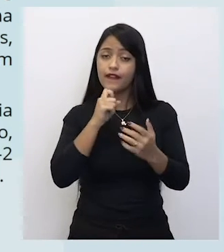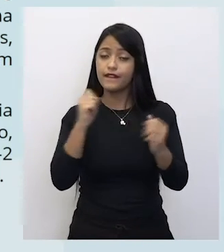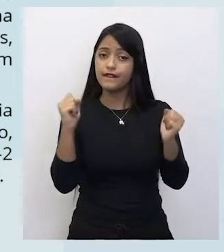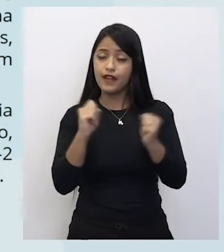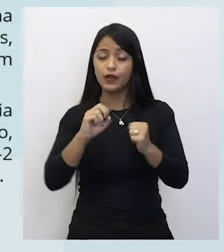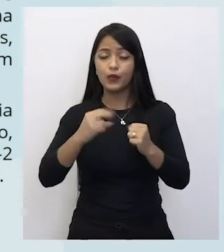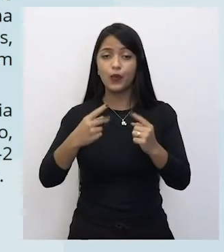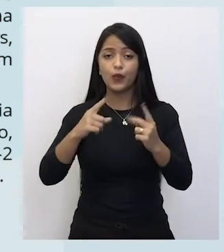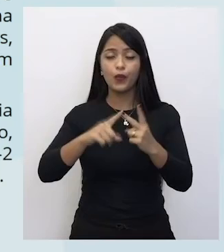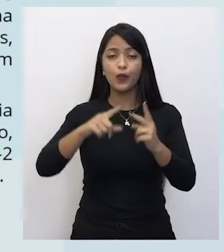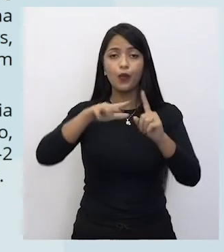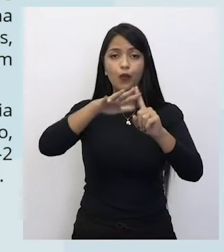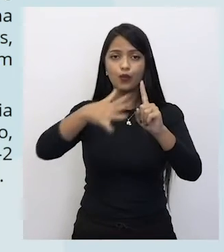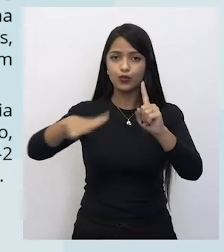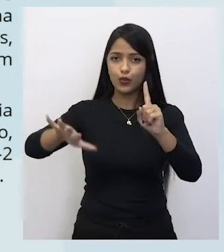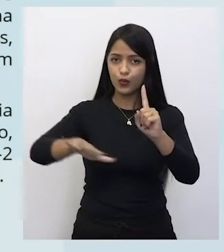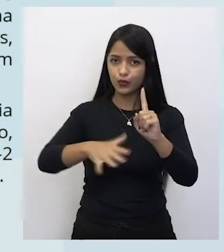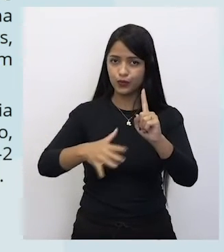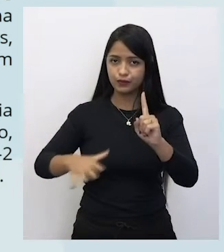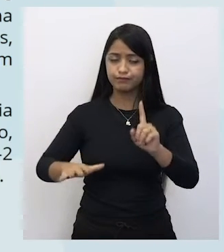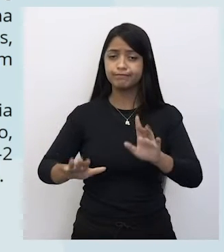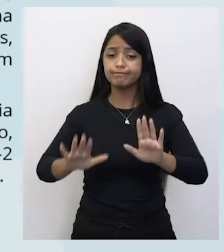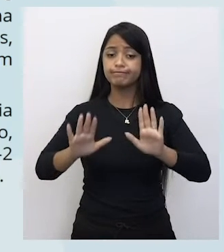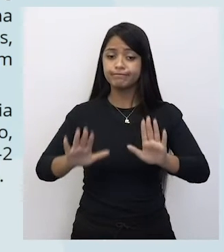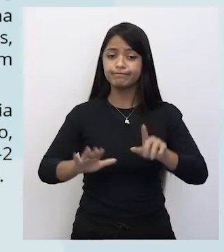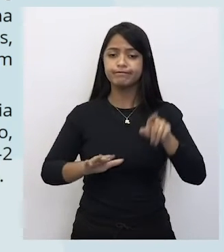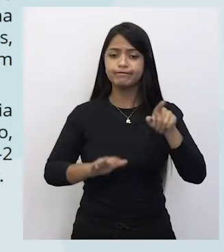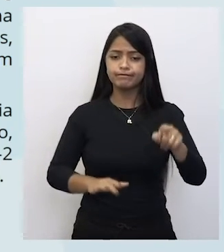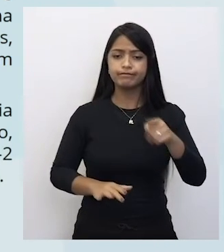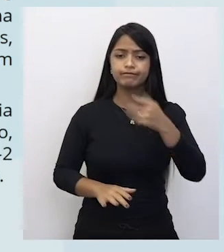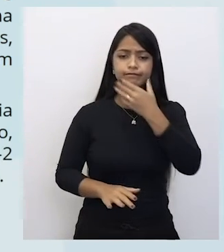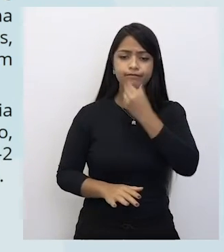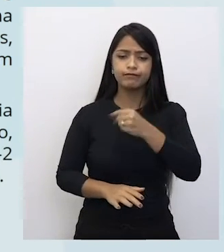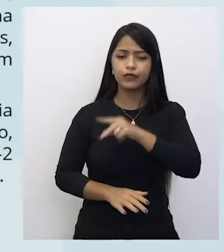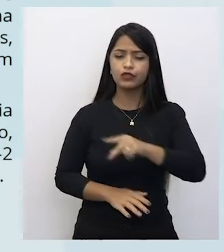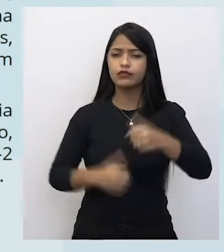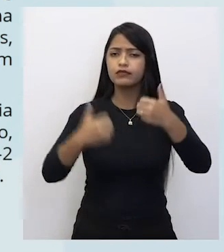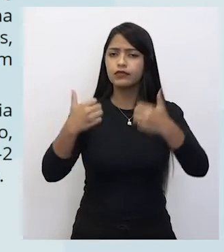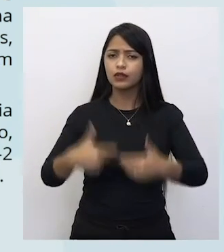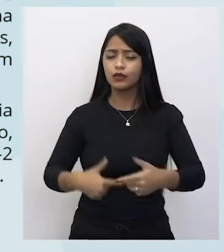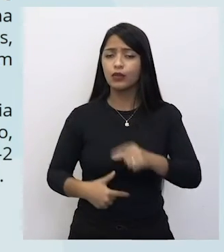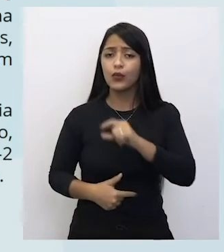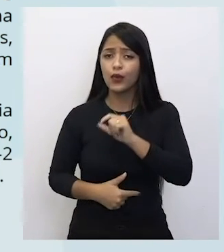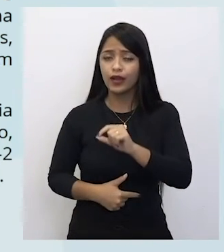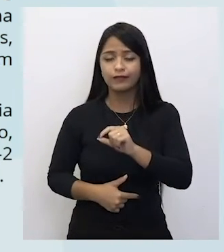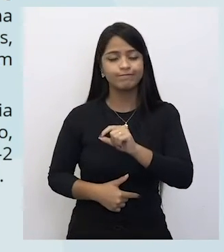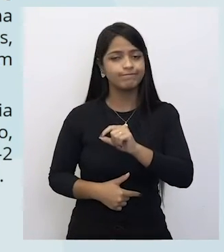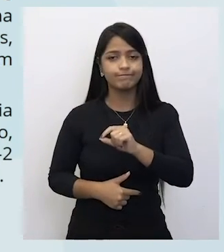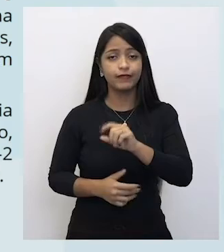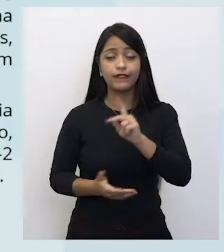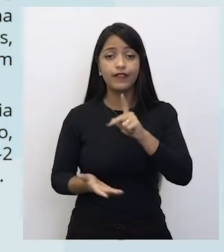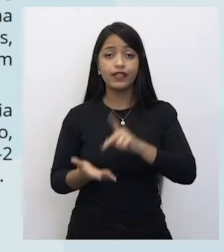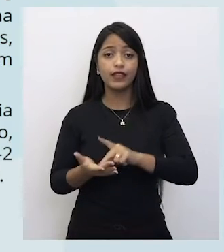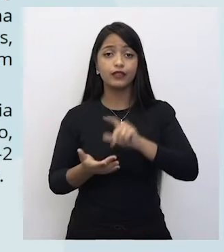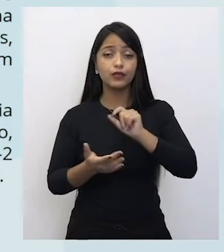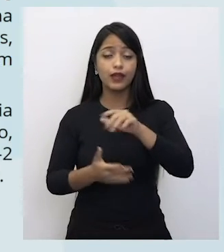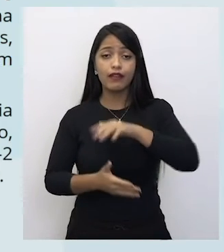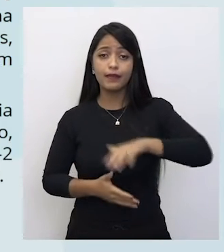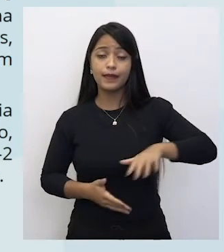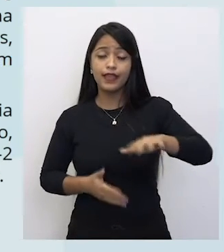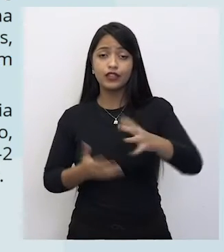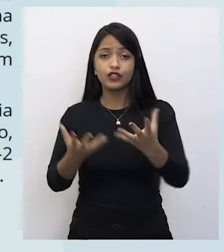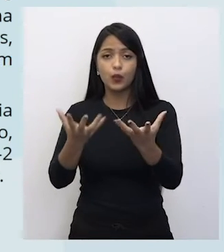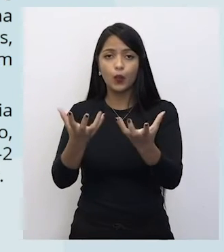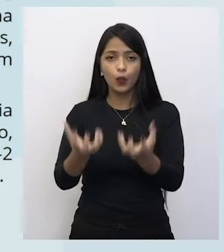Segundo o professor, no entanto, isso se deve principalmente ao ambiente mais seco. Isso é mais importante que a